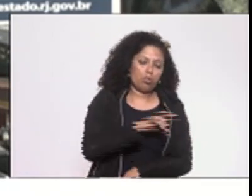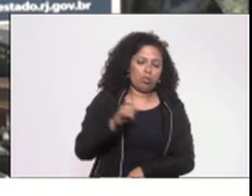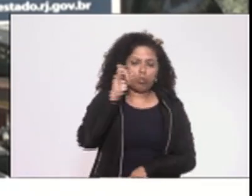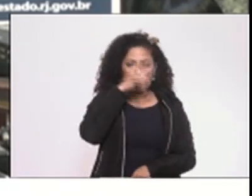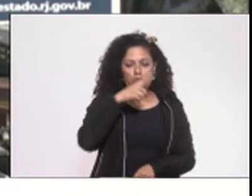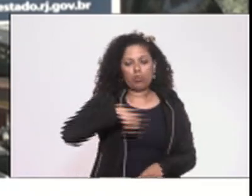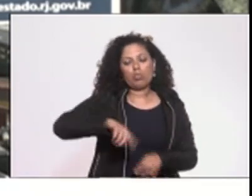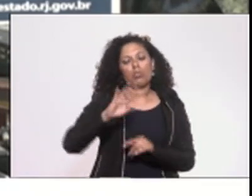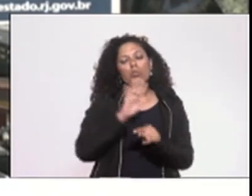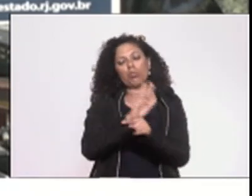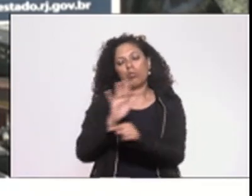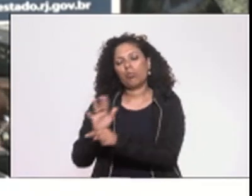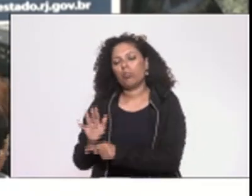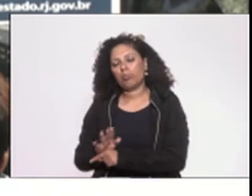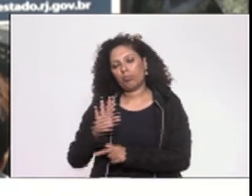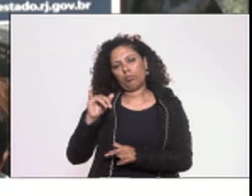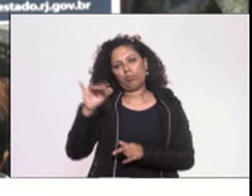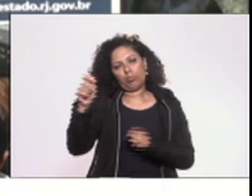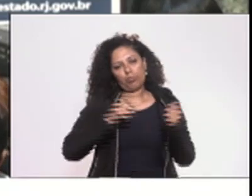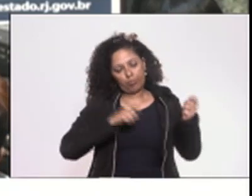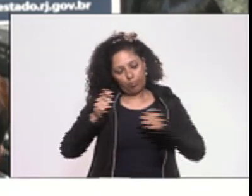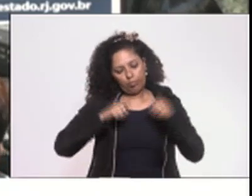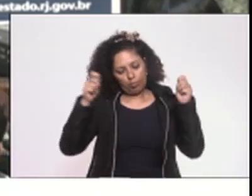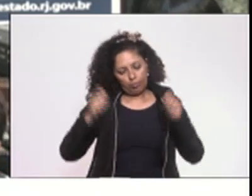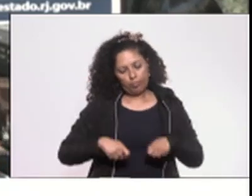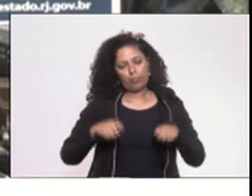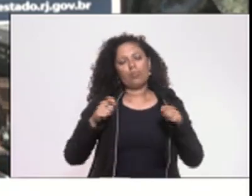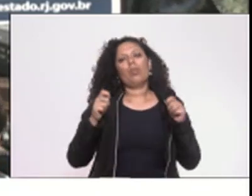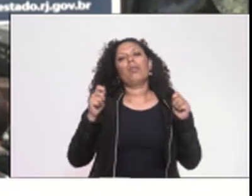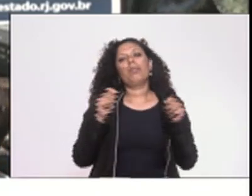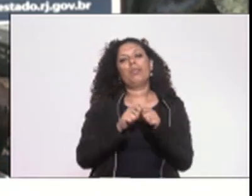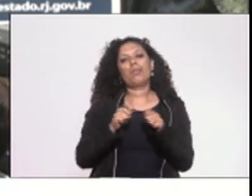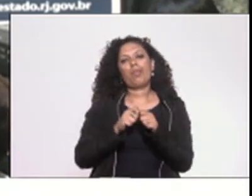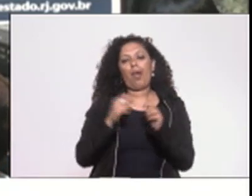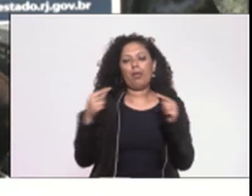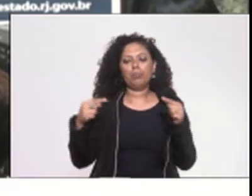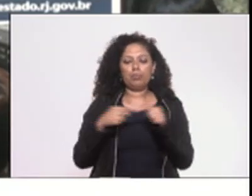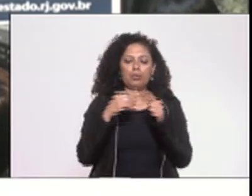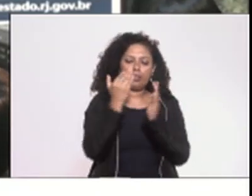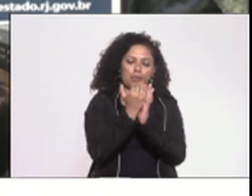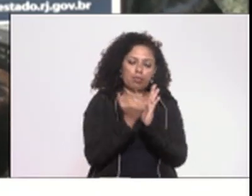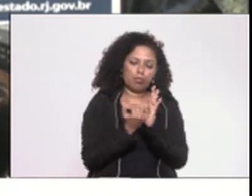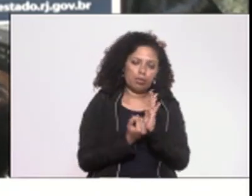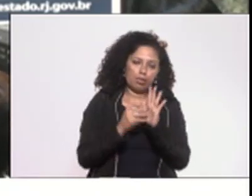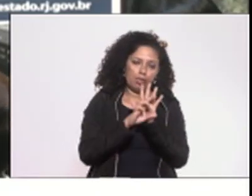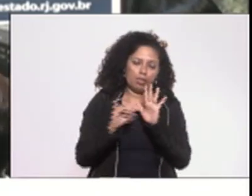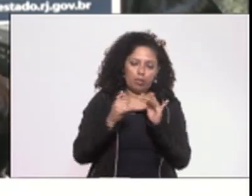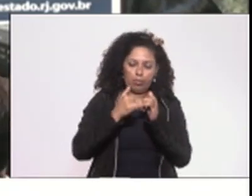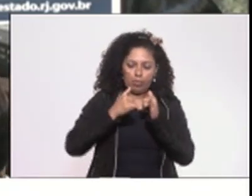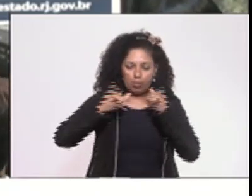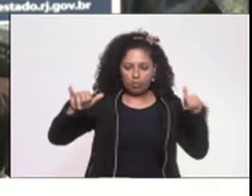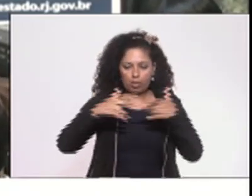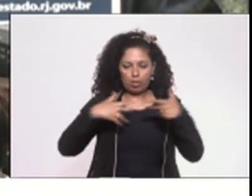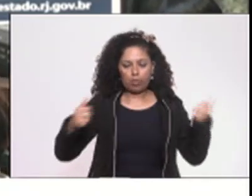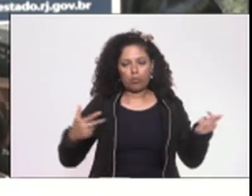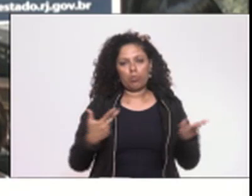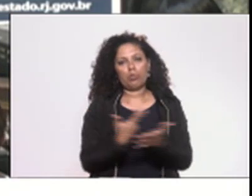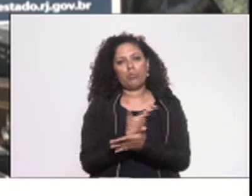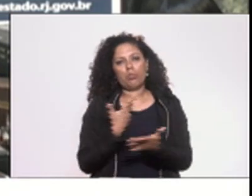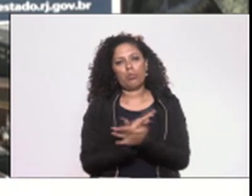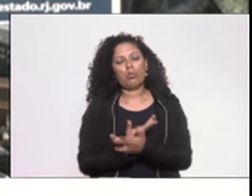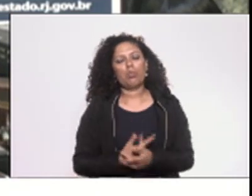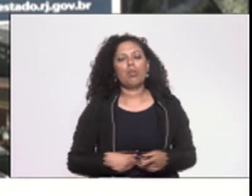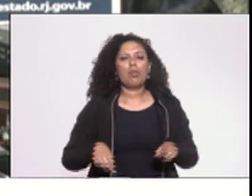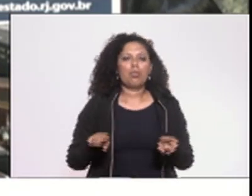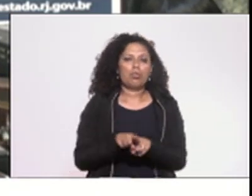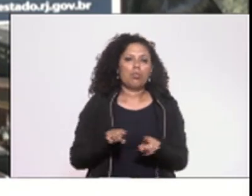a bioeconomia. Tem coisas que podem ser feitas, seja para regulamentação de acidentes como esse, seja para viabilizar